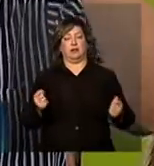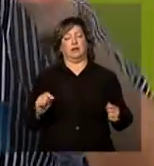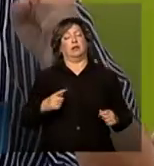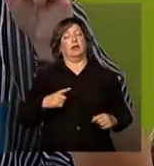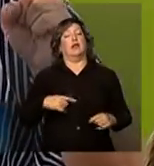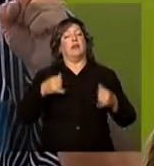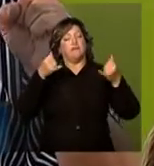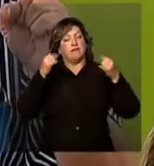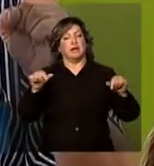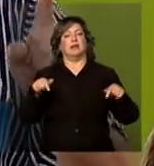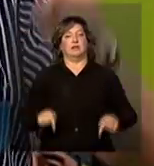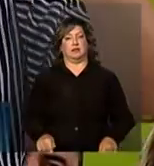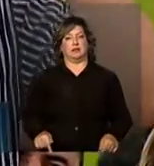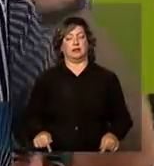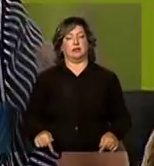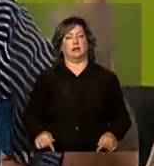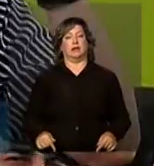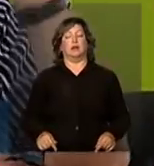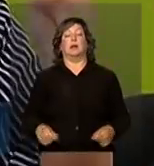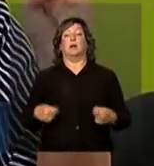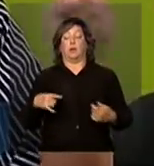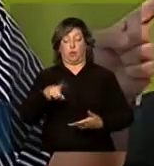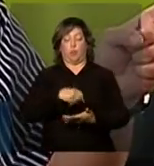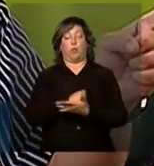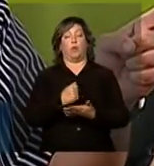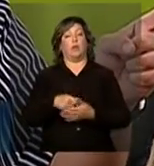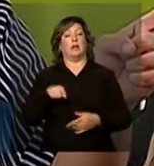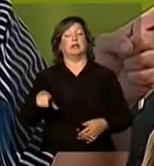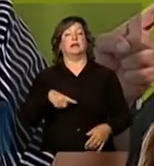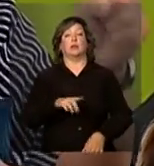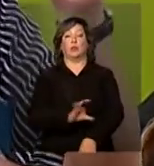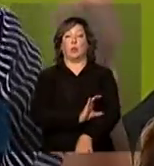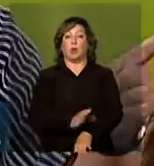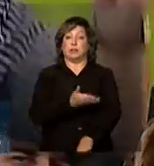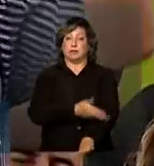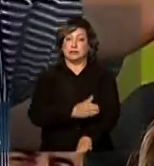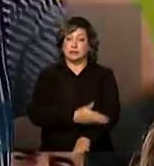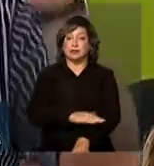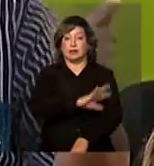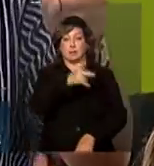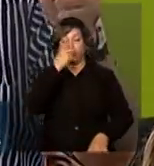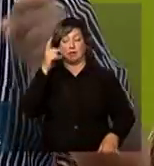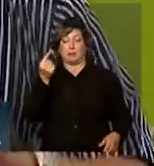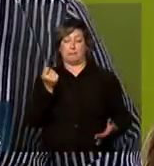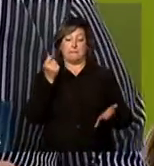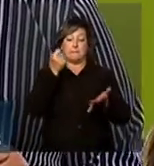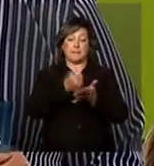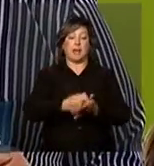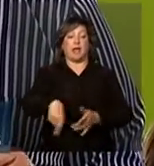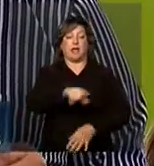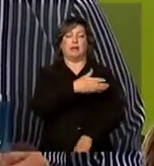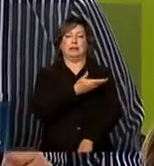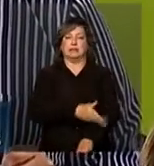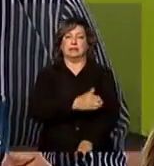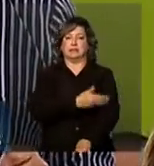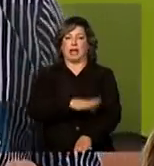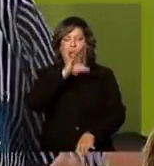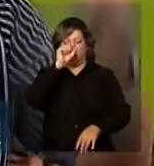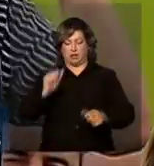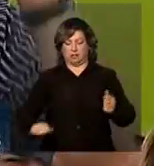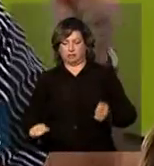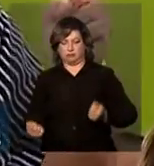uma questão muito importante no contrato já está prevista a capacitação nós estamos pagando pela capacitação dos